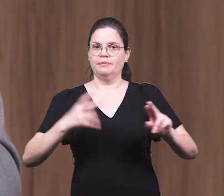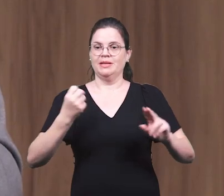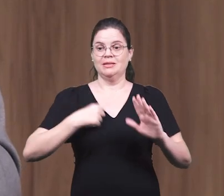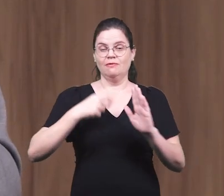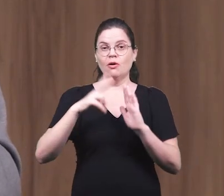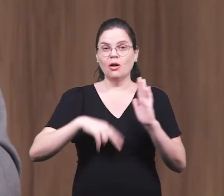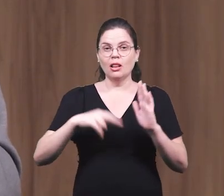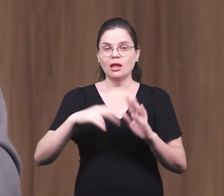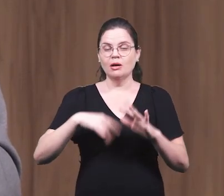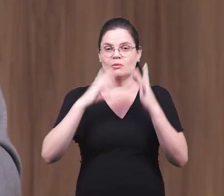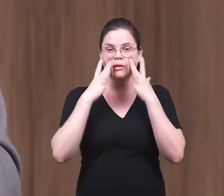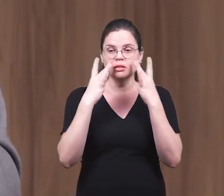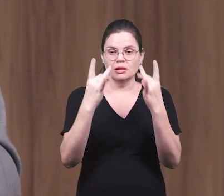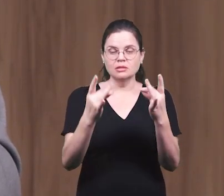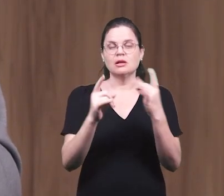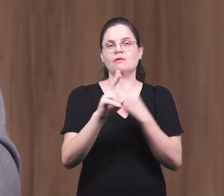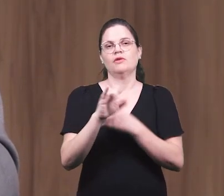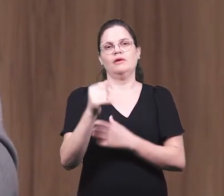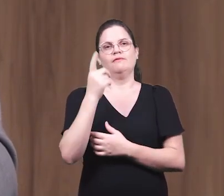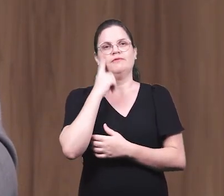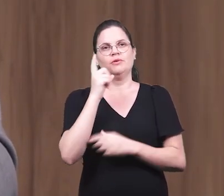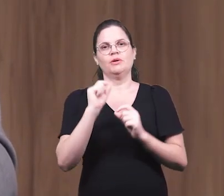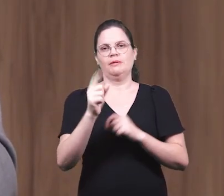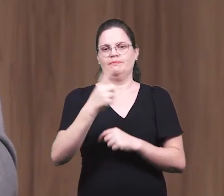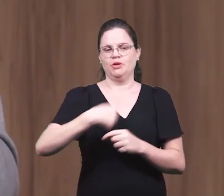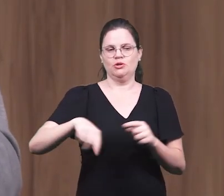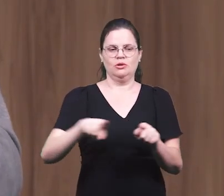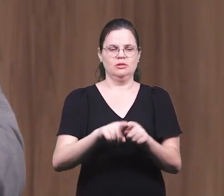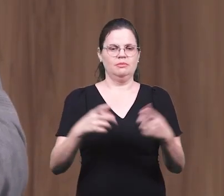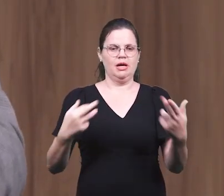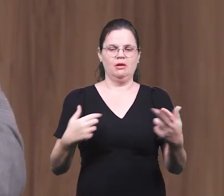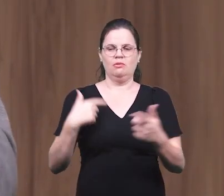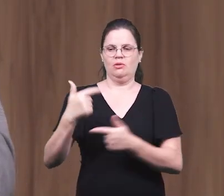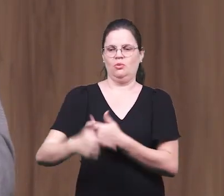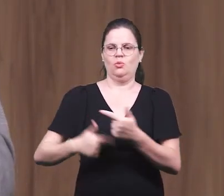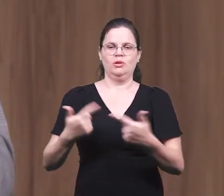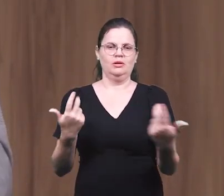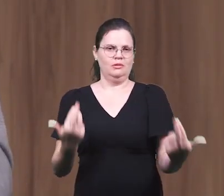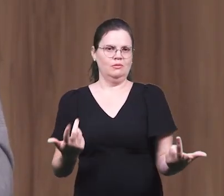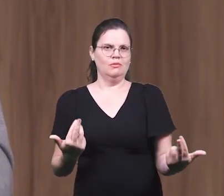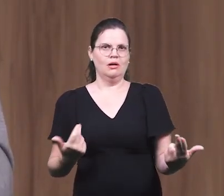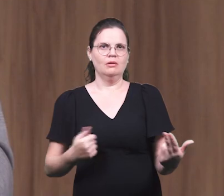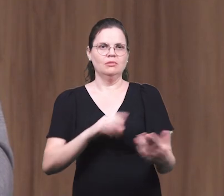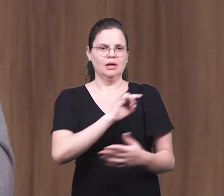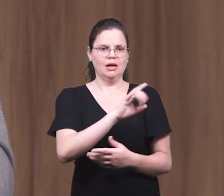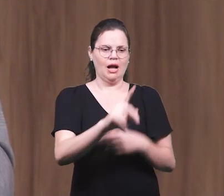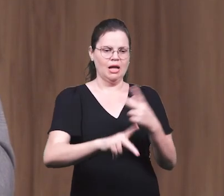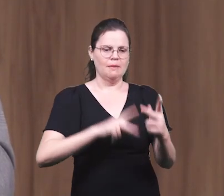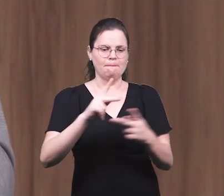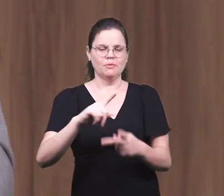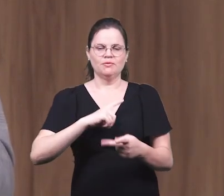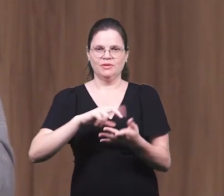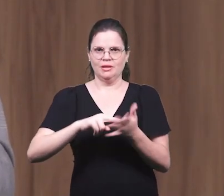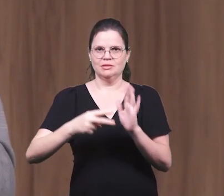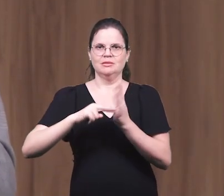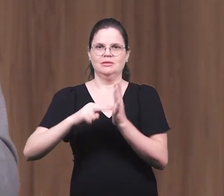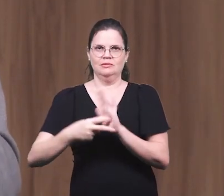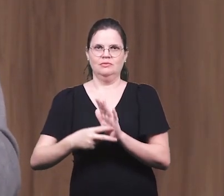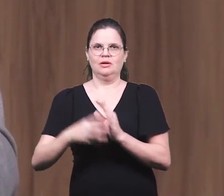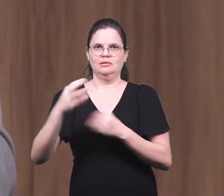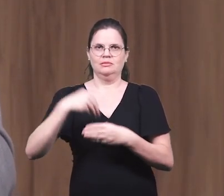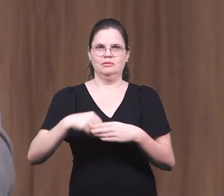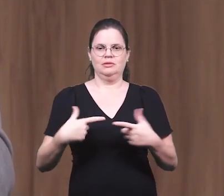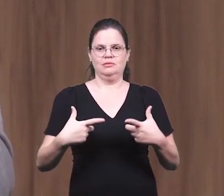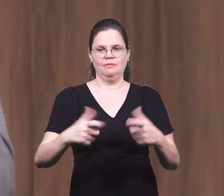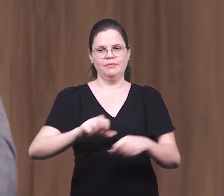muita atenção, nós vamos ver que nós enfrentamos as mesmas batalhas. E cada um povo desse aqui tem um significado nessa batalha.